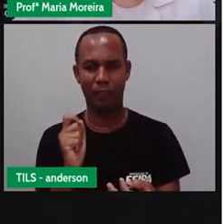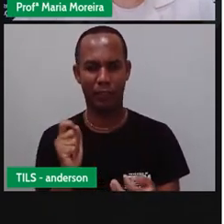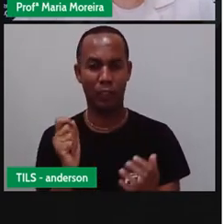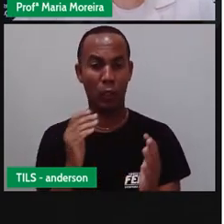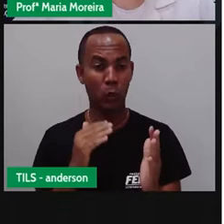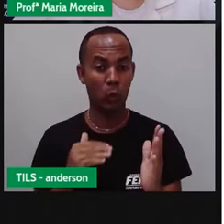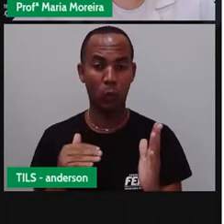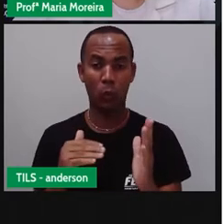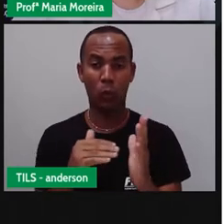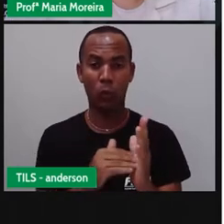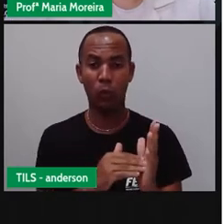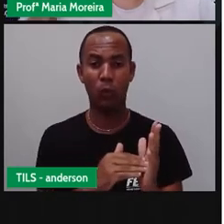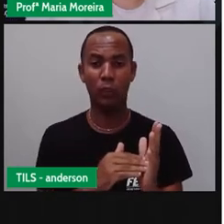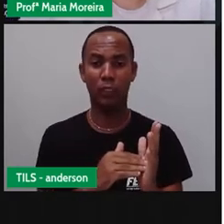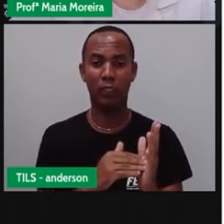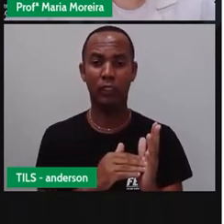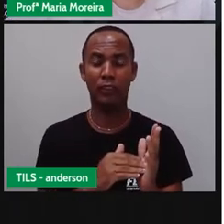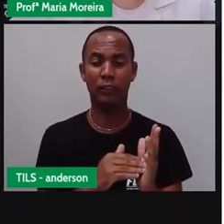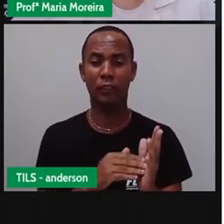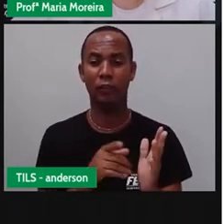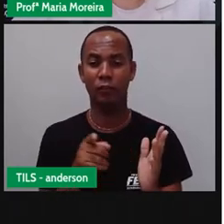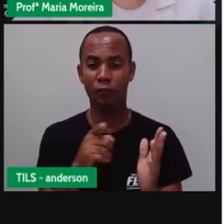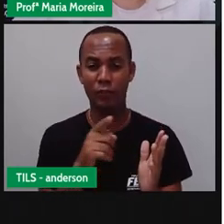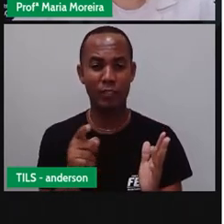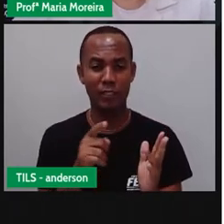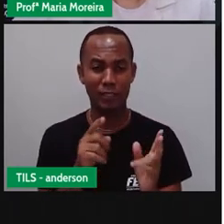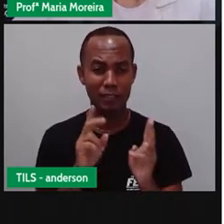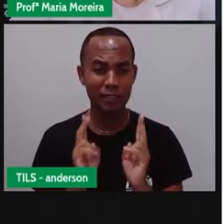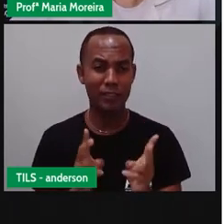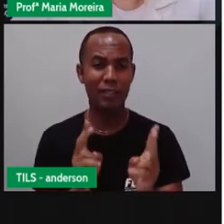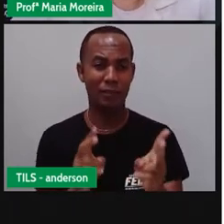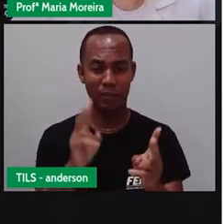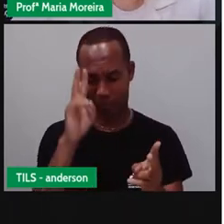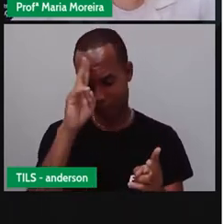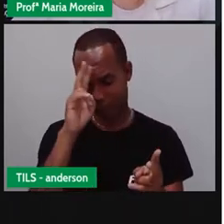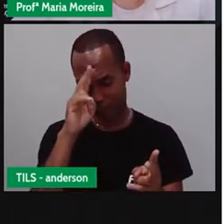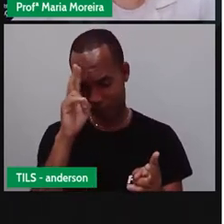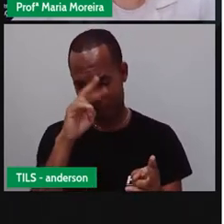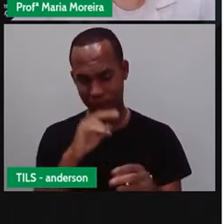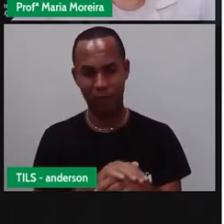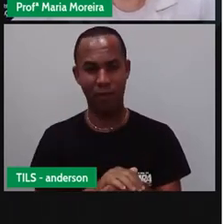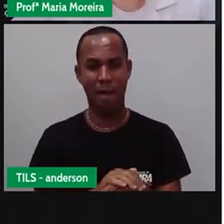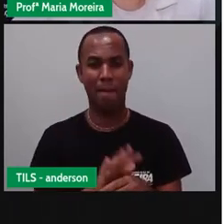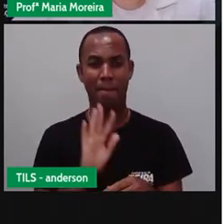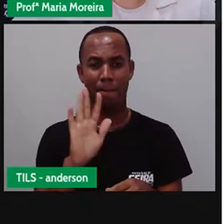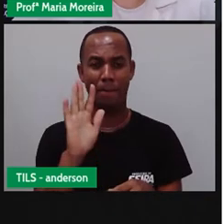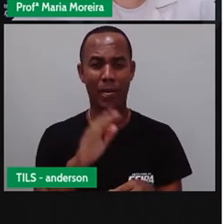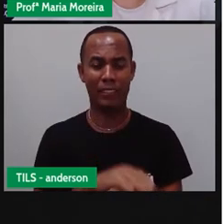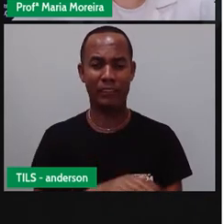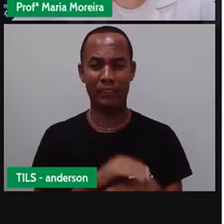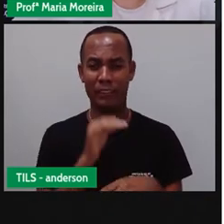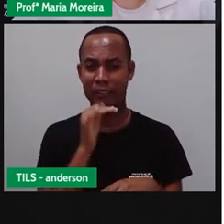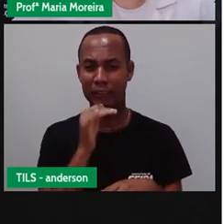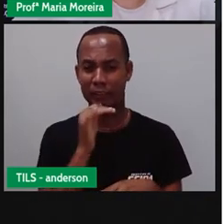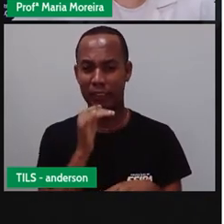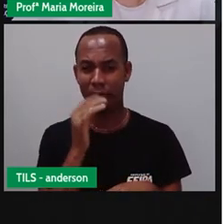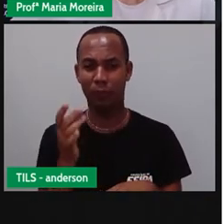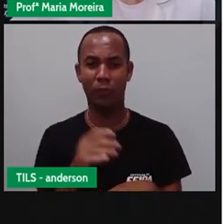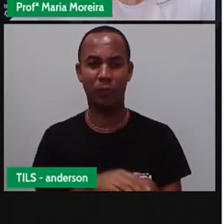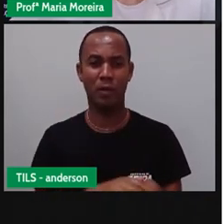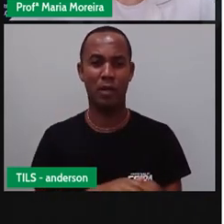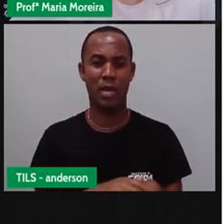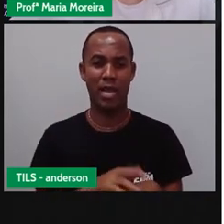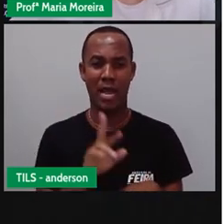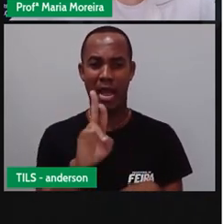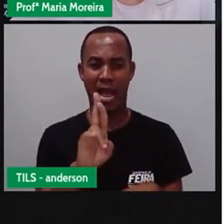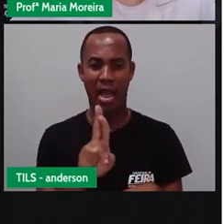todas as vezes são todos os conselhos são sempre lembradas ninguém esquece que a palavra rato se escreve com e